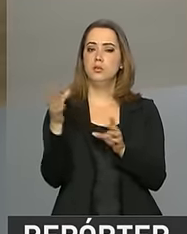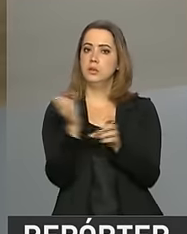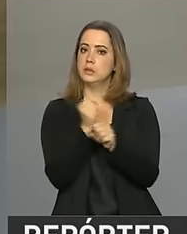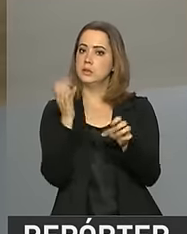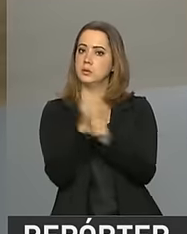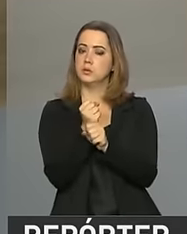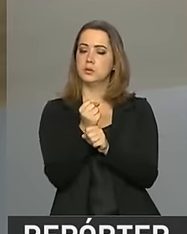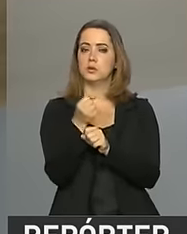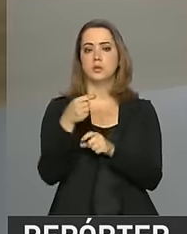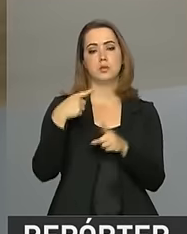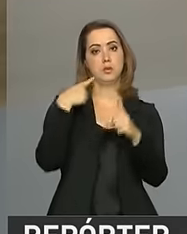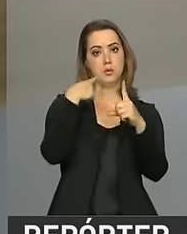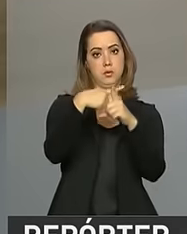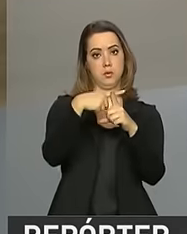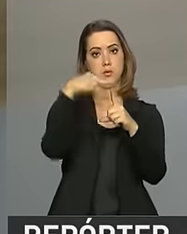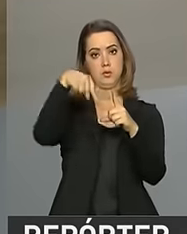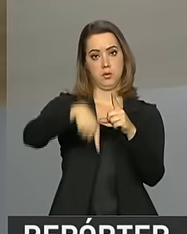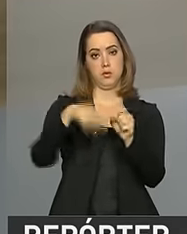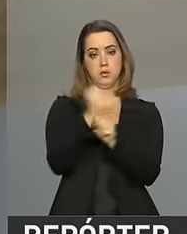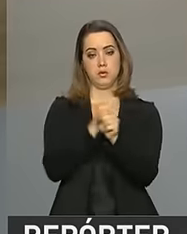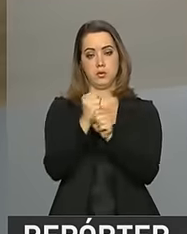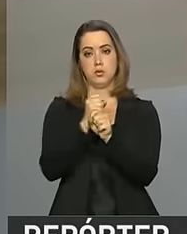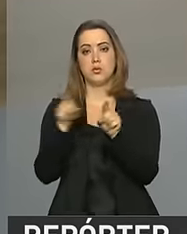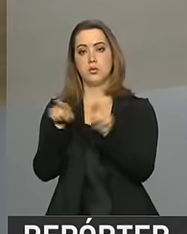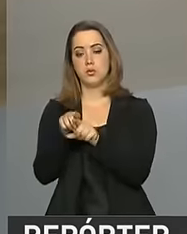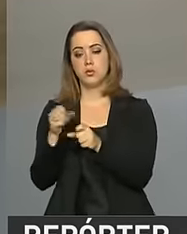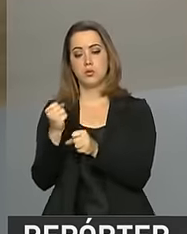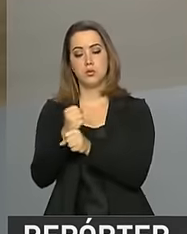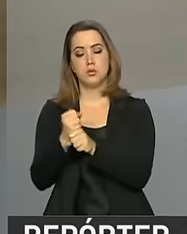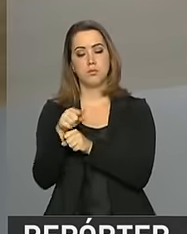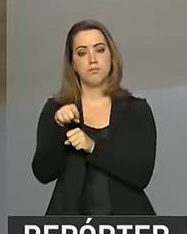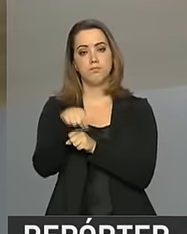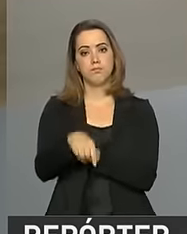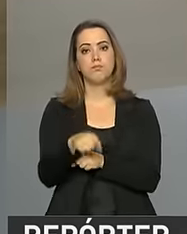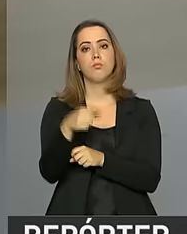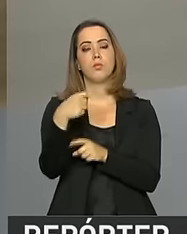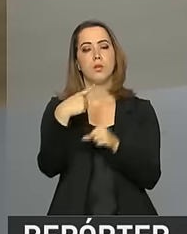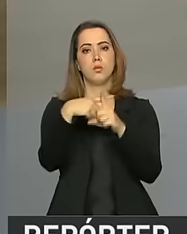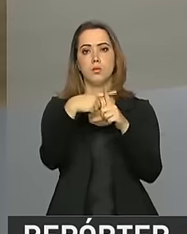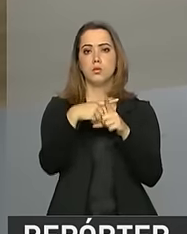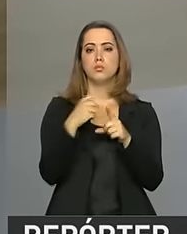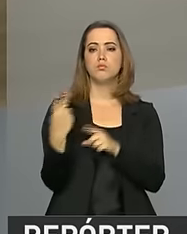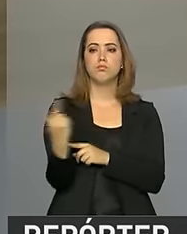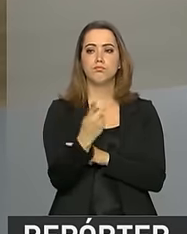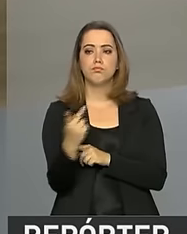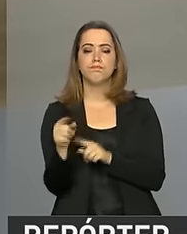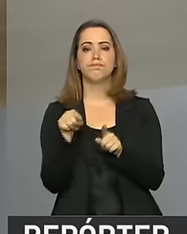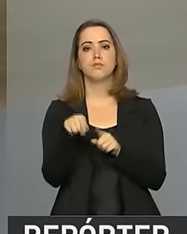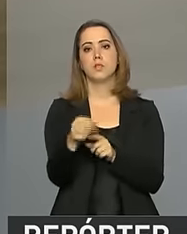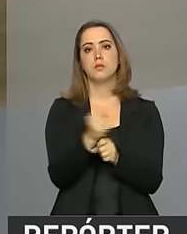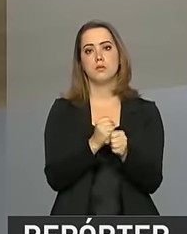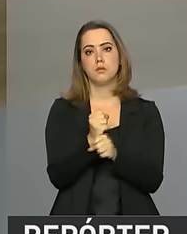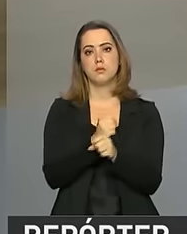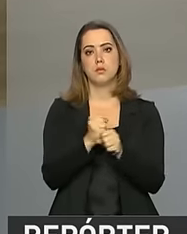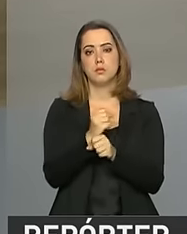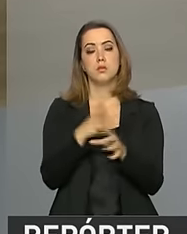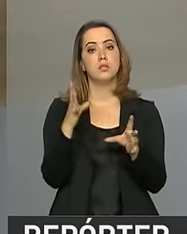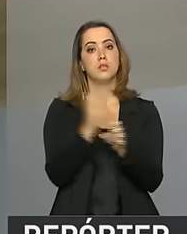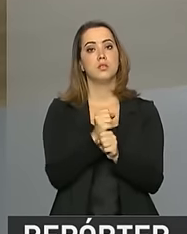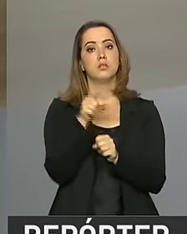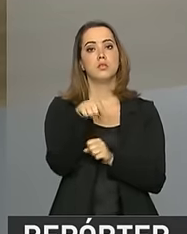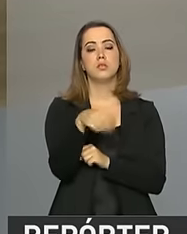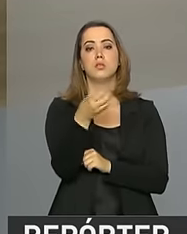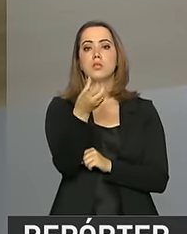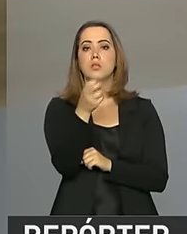tanto em 2016, neste ano, quanto no ano que vem, e em cada um desses anos, o saldo positivo na balança comercial